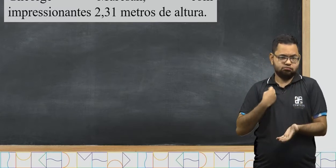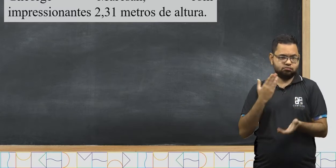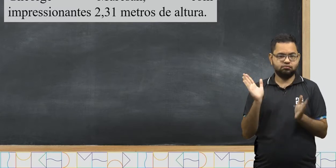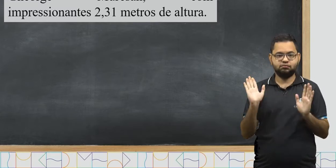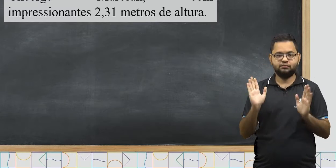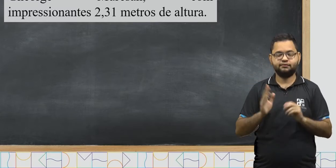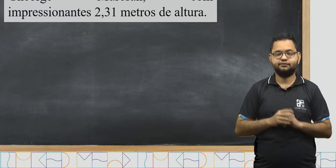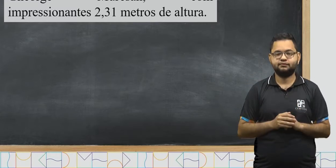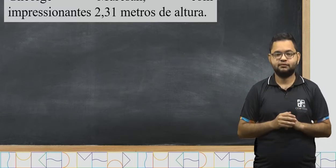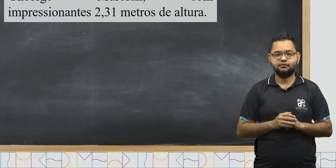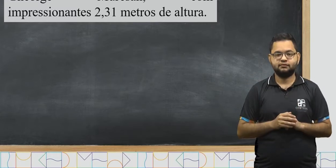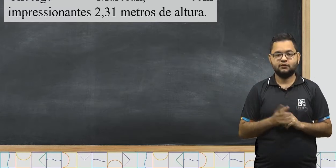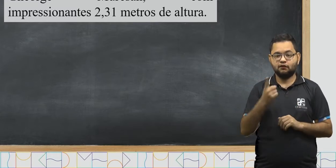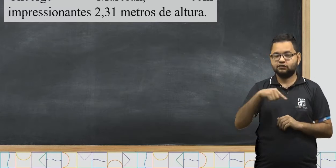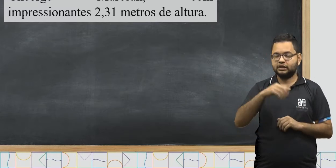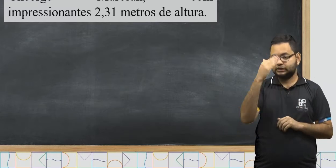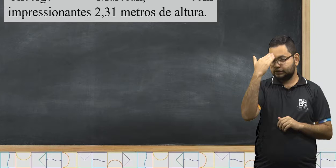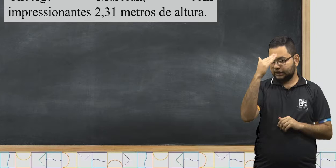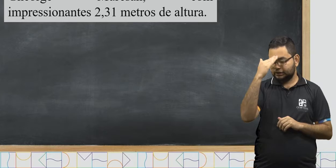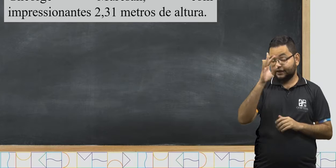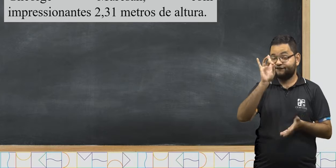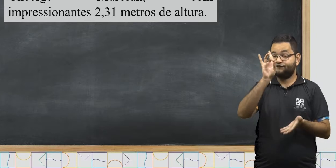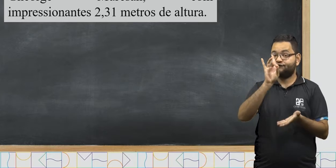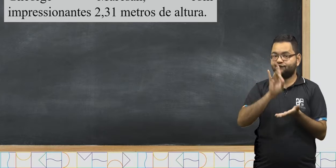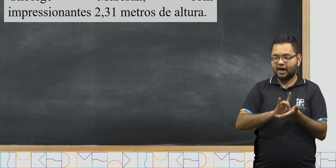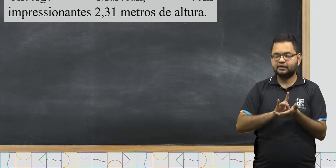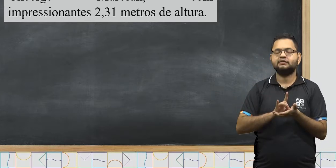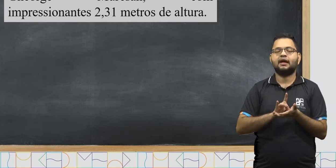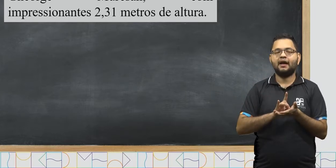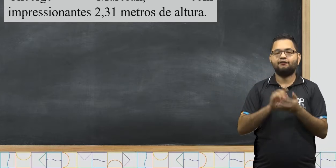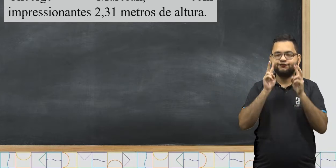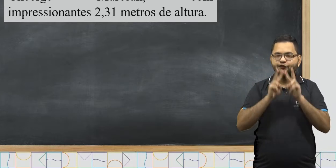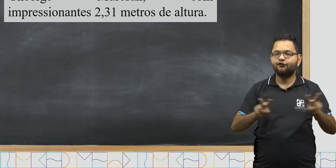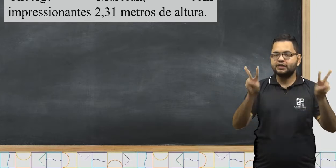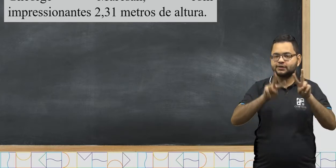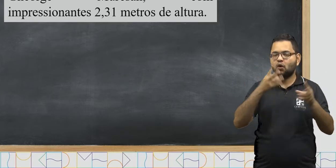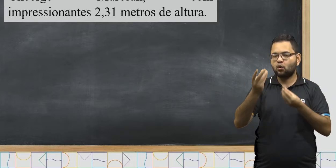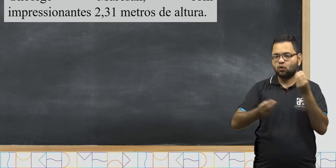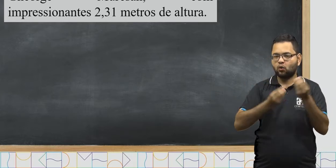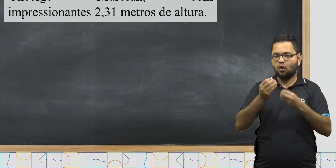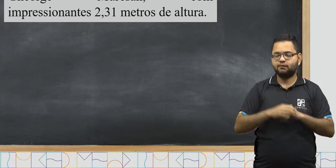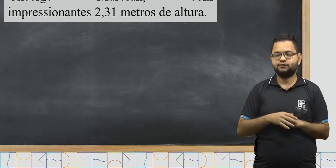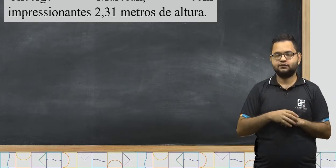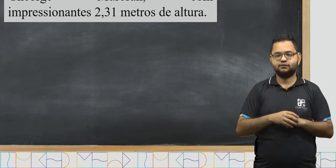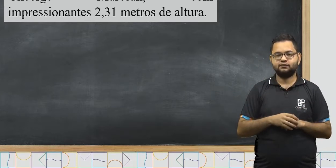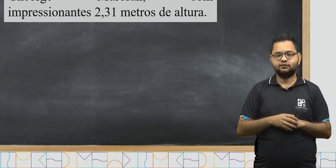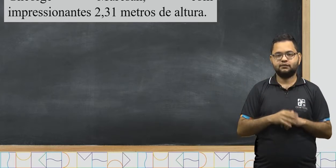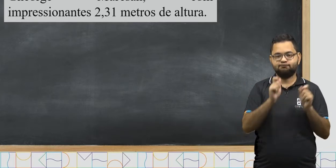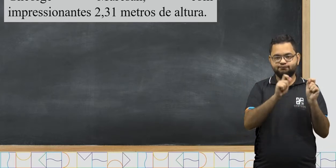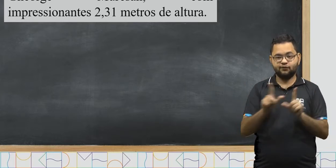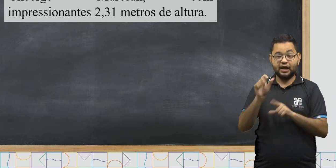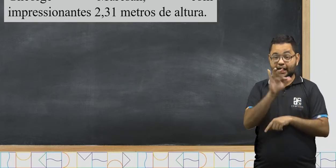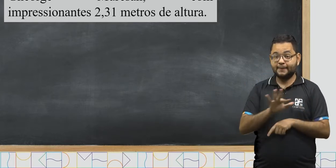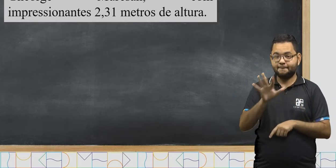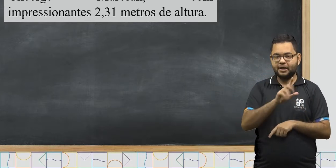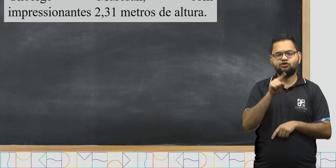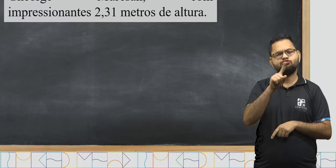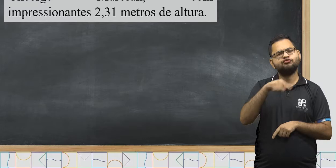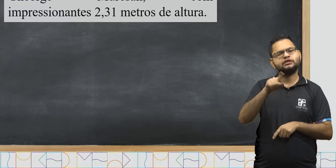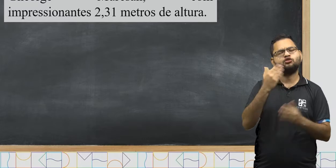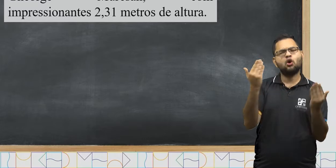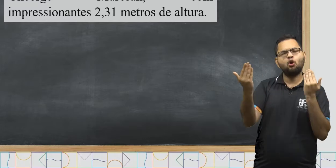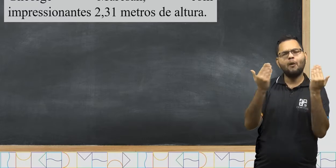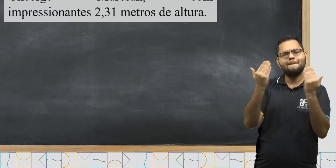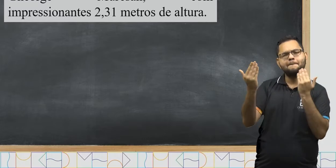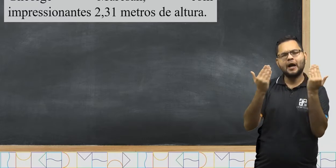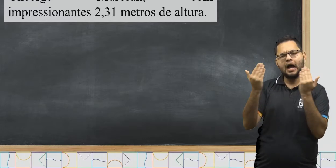Para você ter uma ideia deste fato de maneira visual, veja a próxima imagem e compare a altura